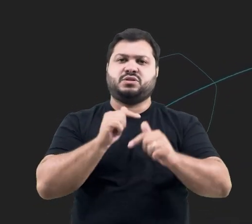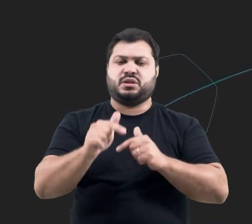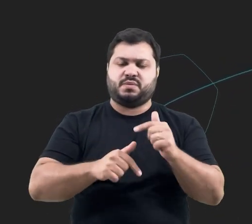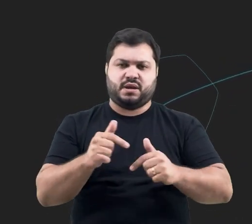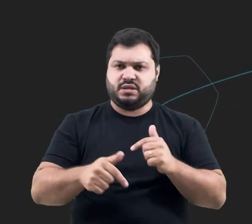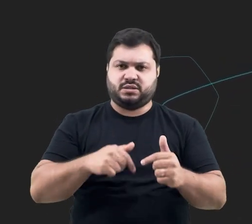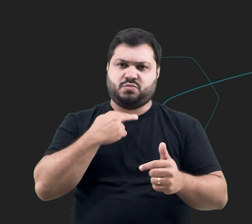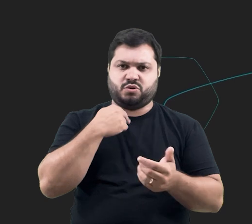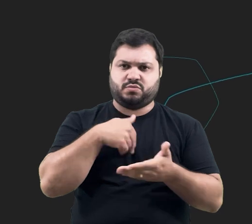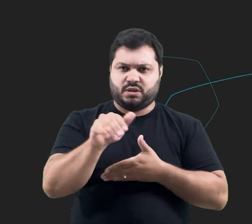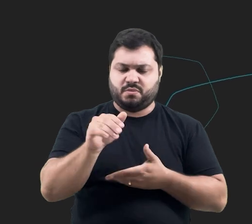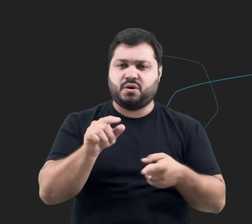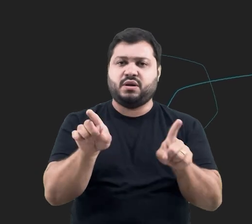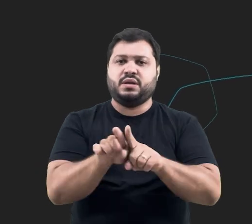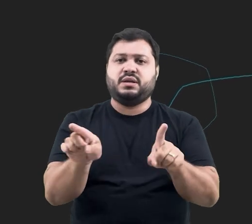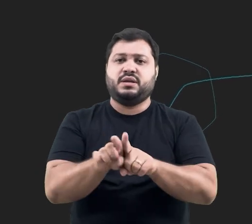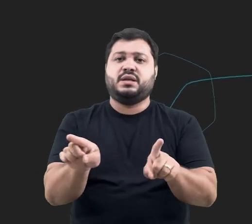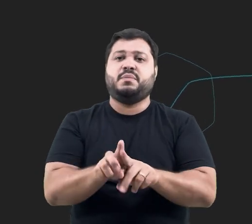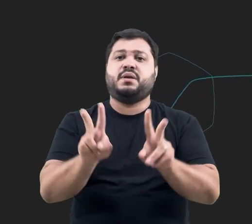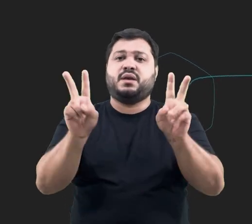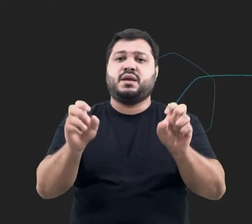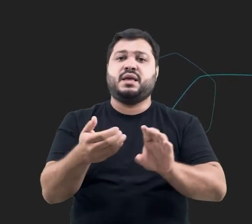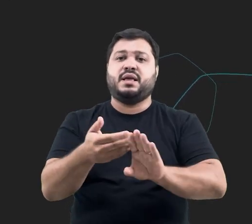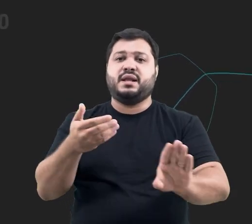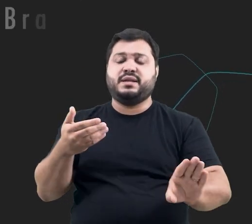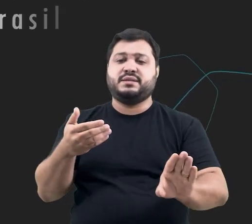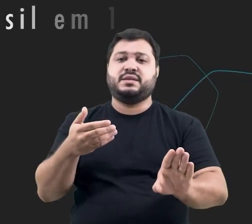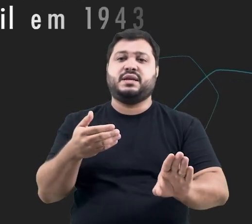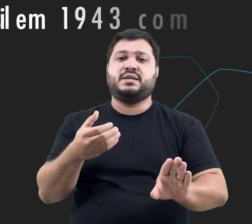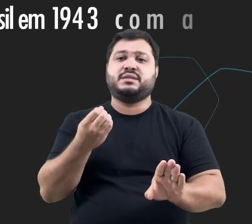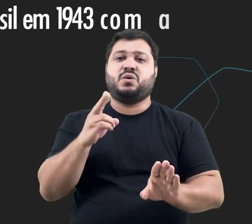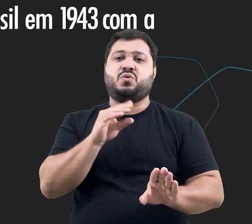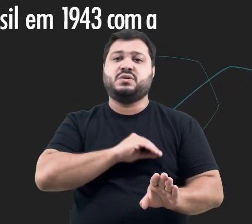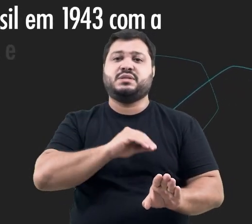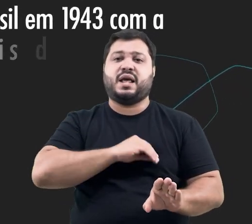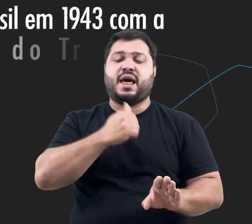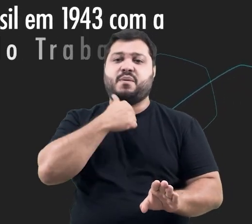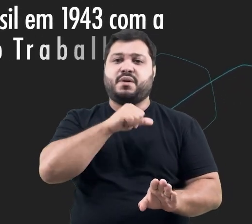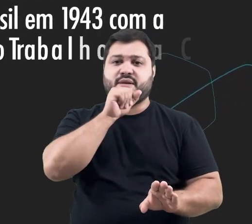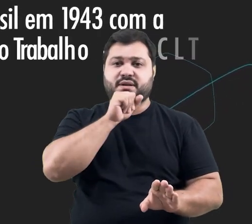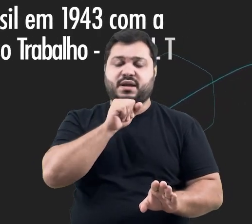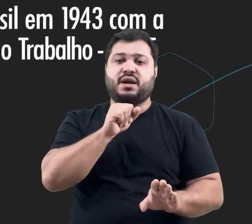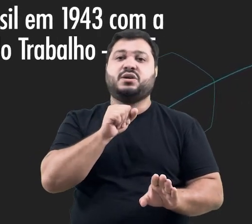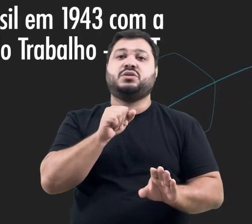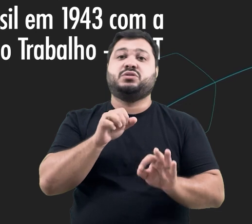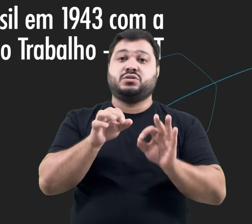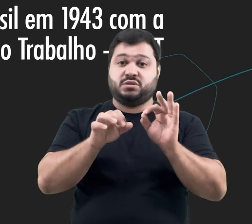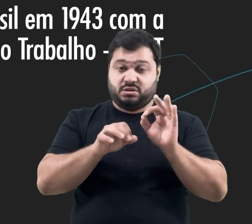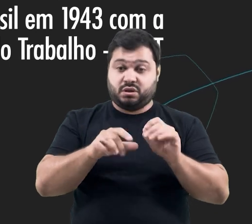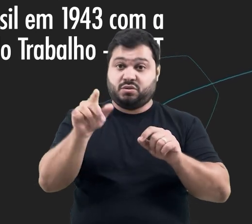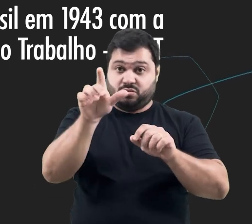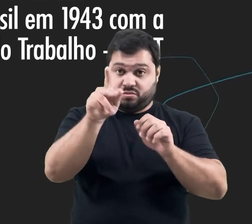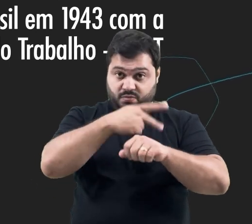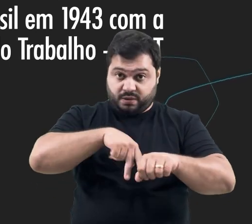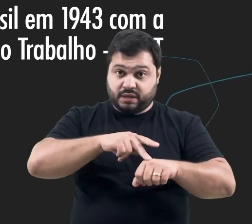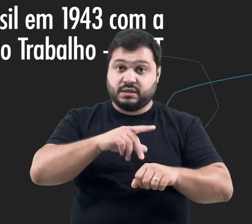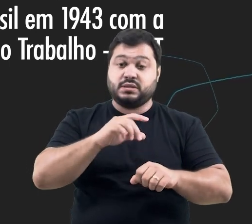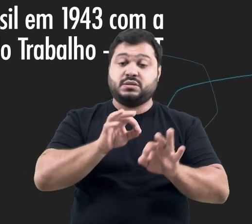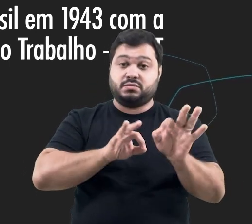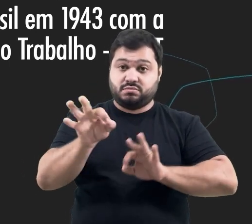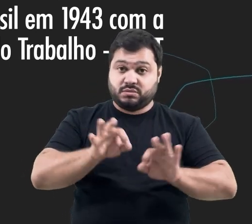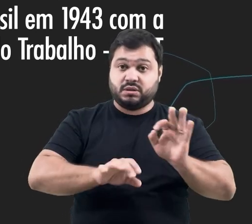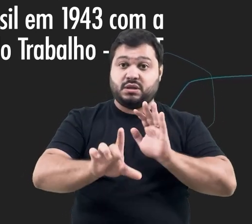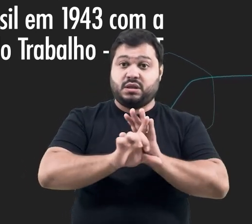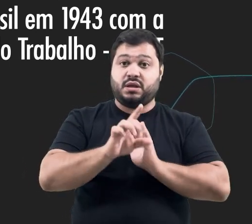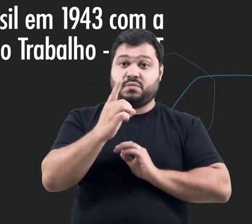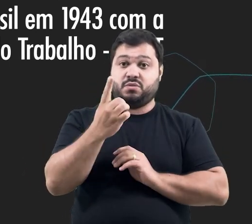estabilidade trabalhista após o parto e também a chamada licença ou salário maternidade, regulamentada no país